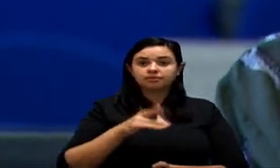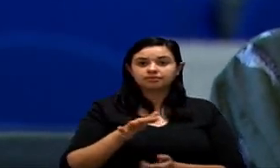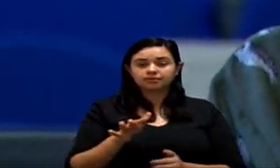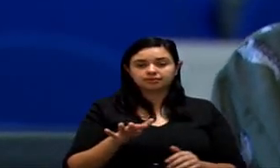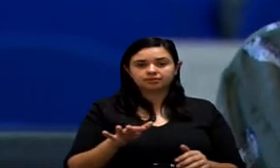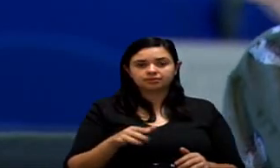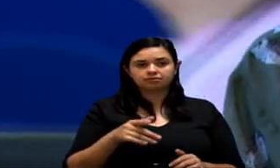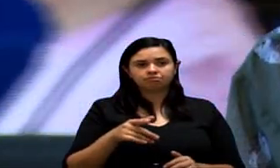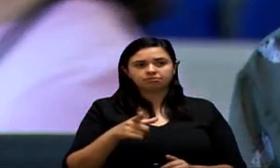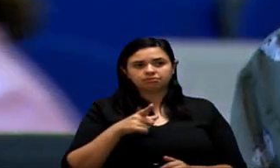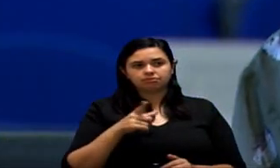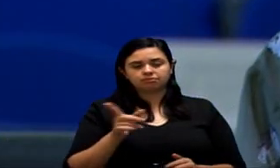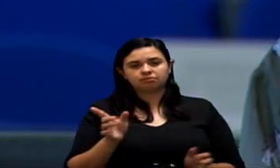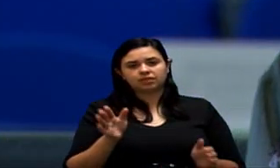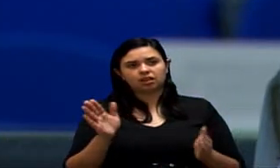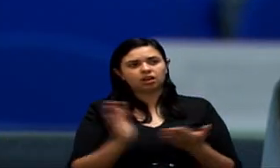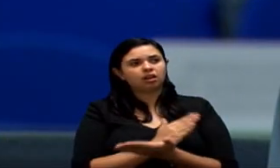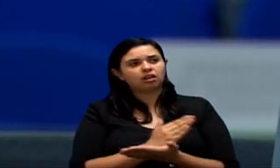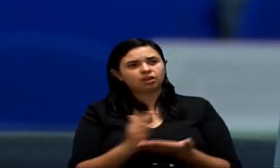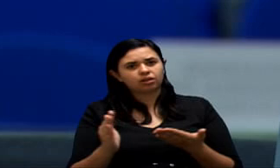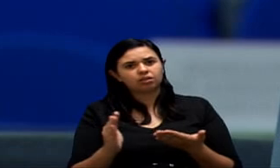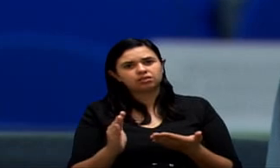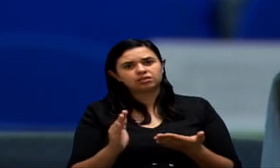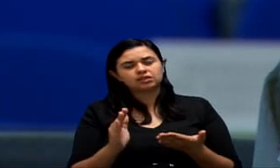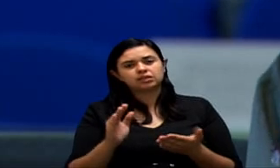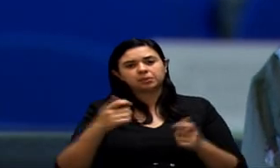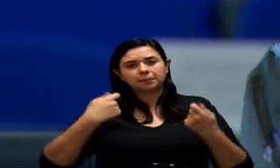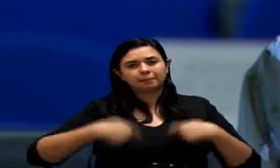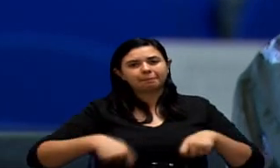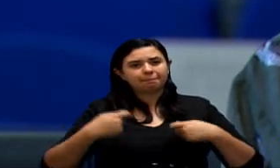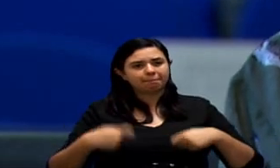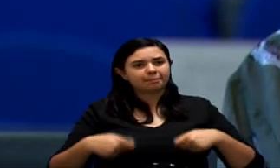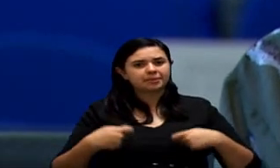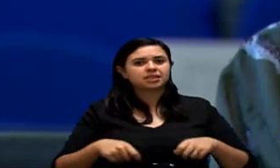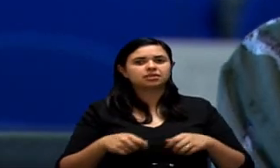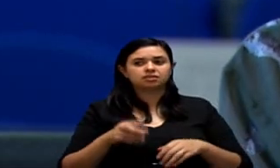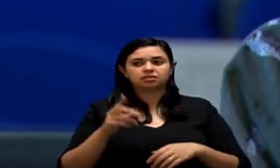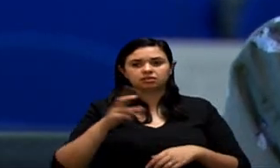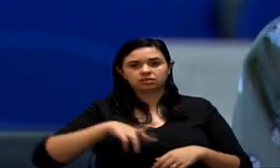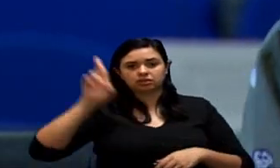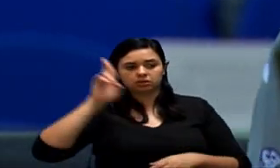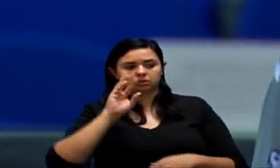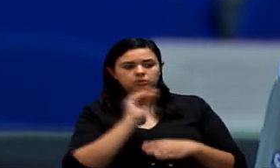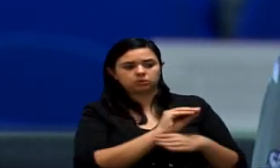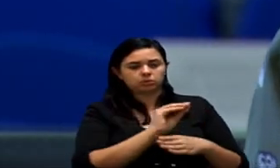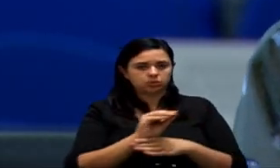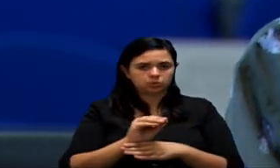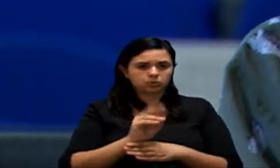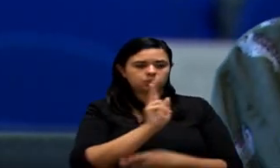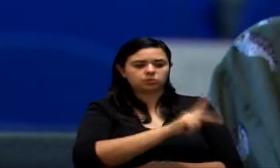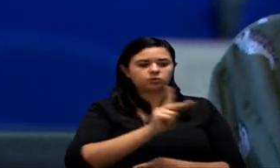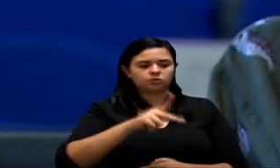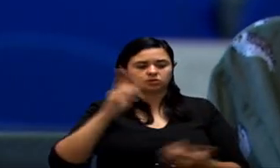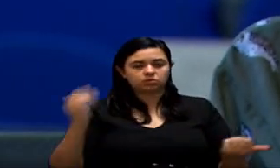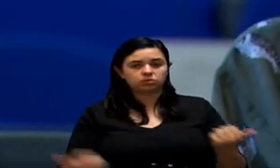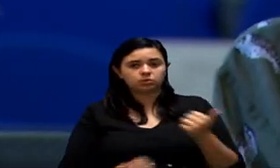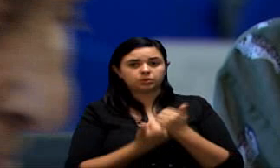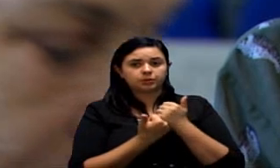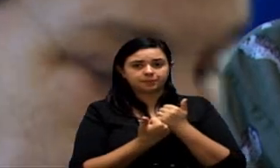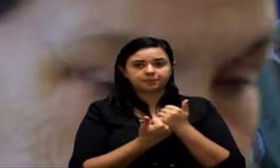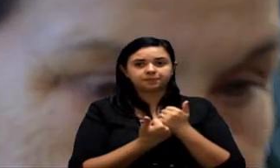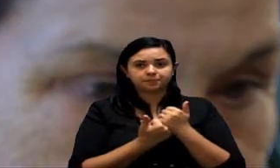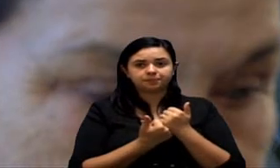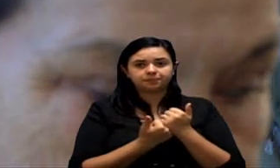alguma, alguma necessidade de utilizar o cuidador, professor auxiliar. No estado tem